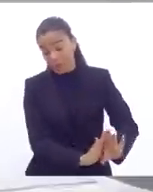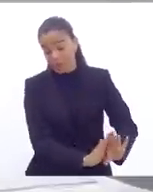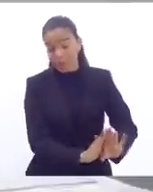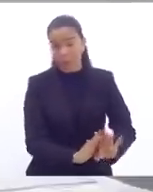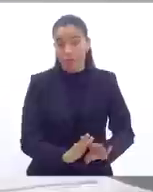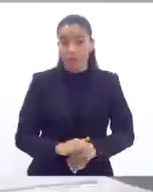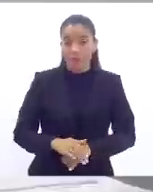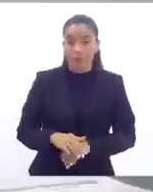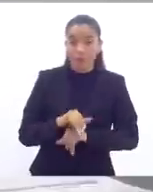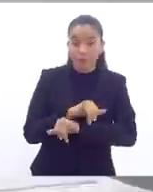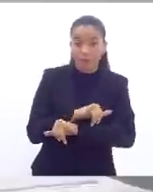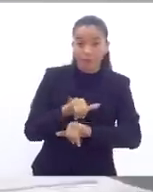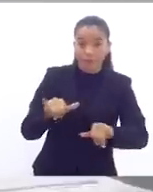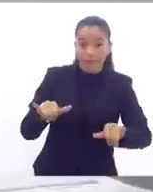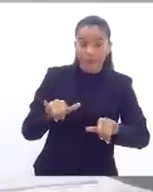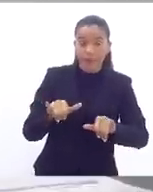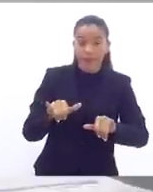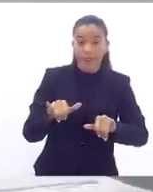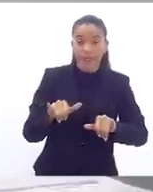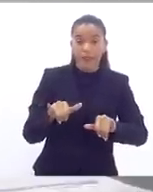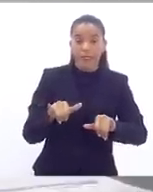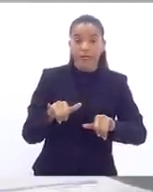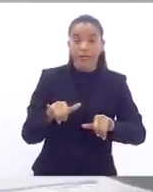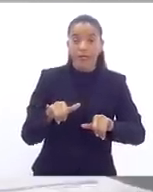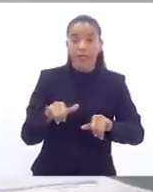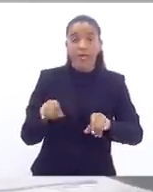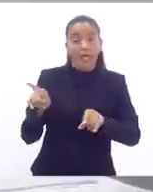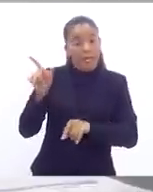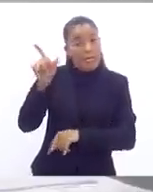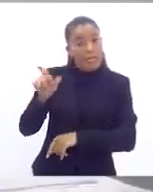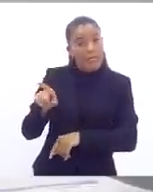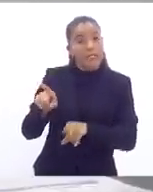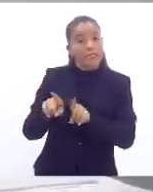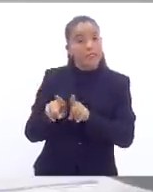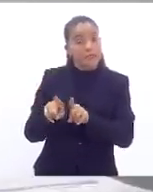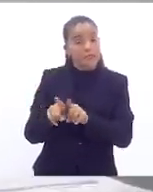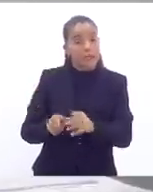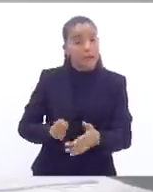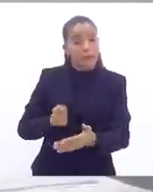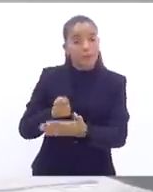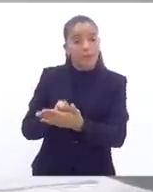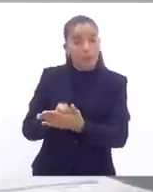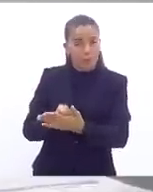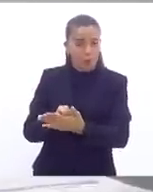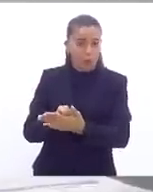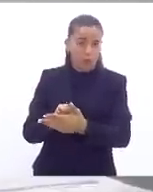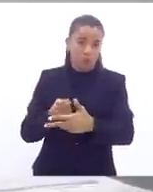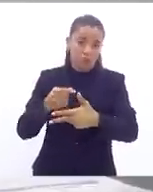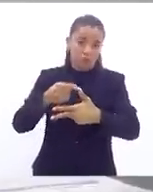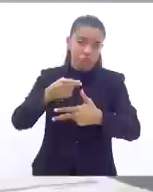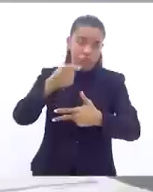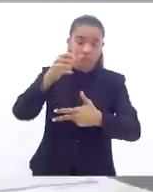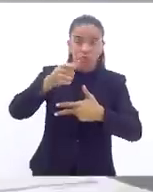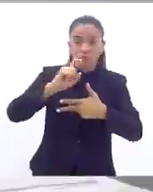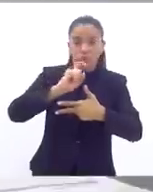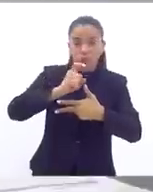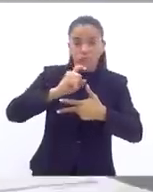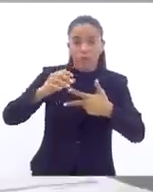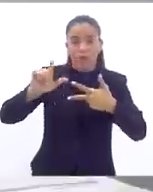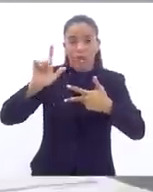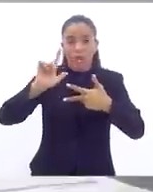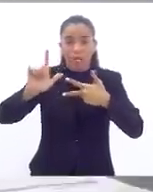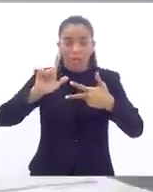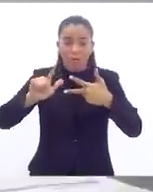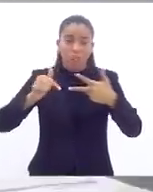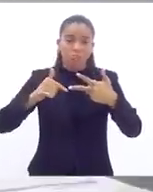dito isso Ele pagou a todos os poderes a reposição